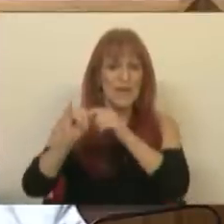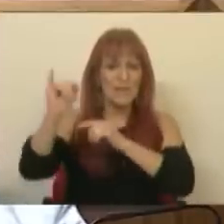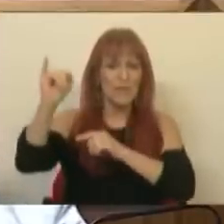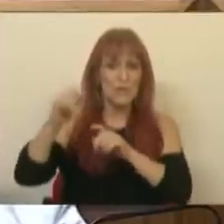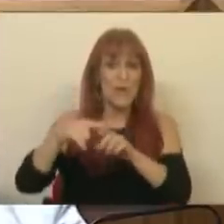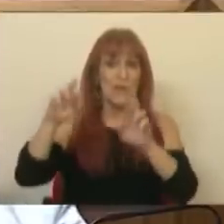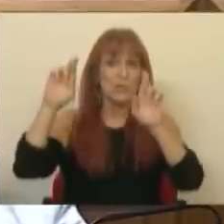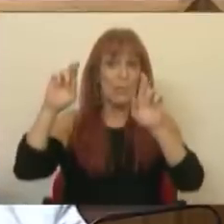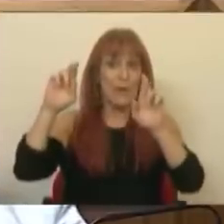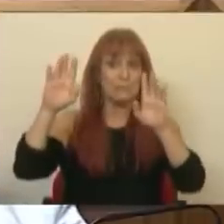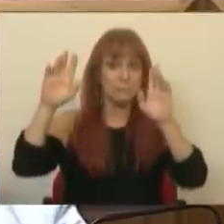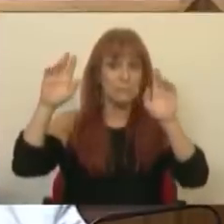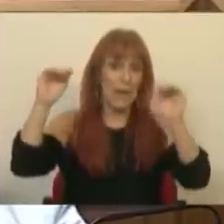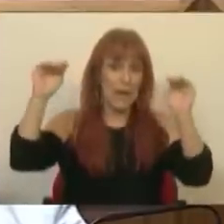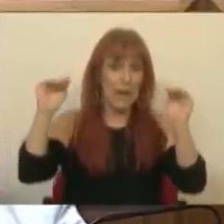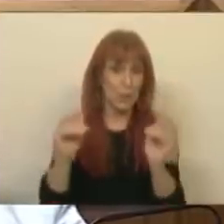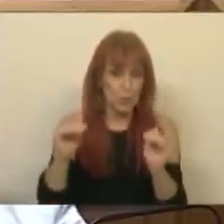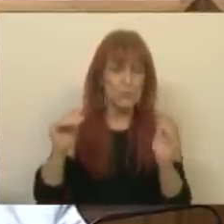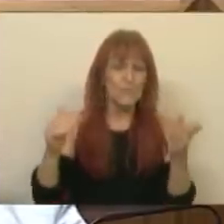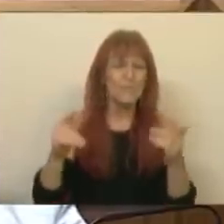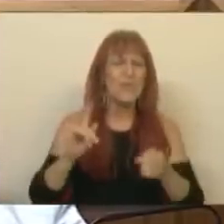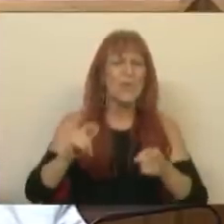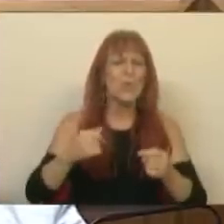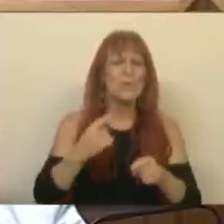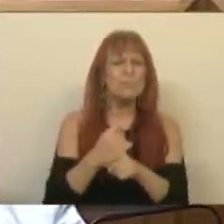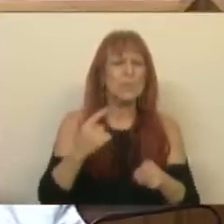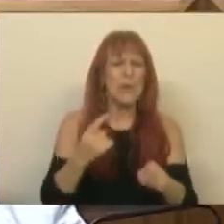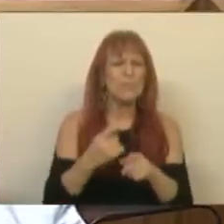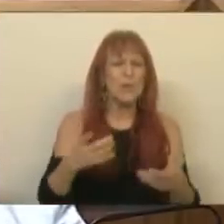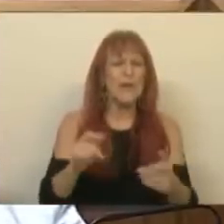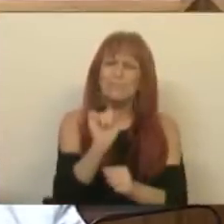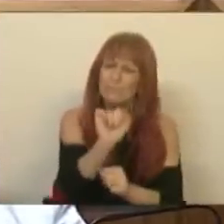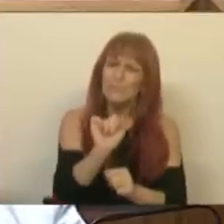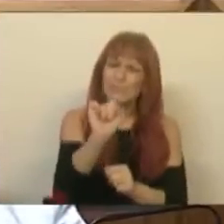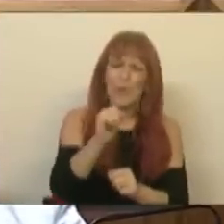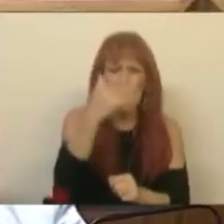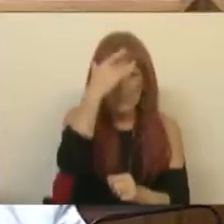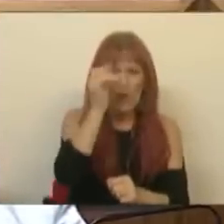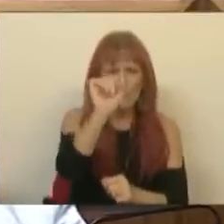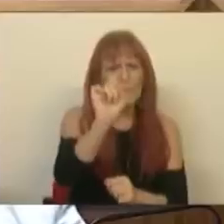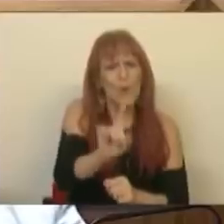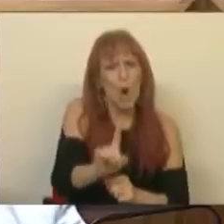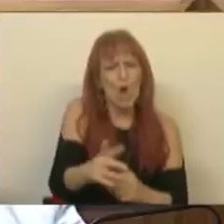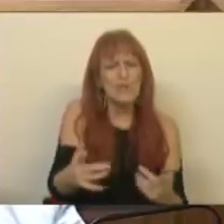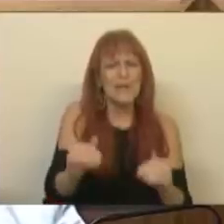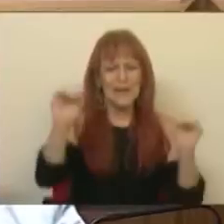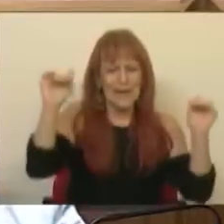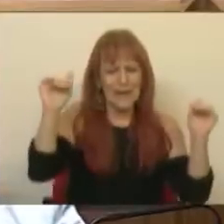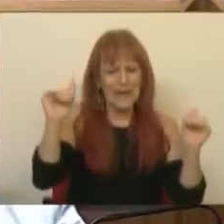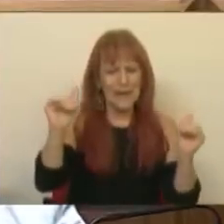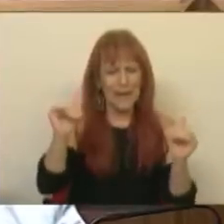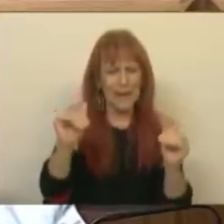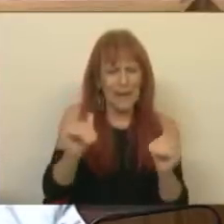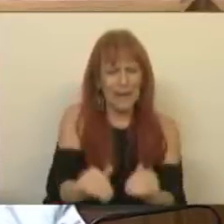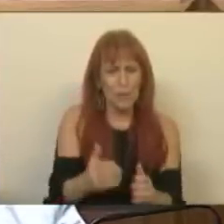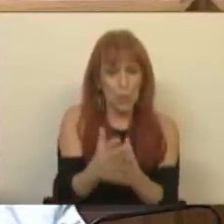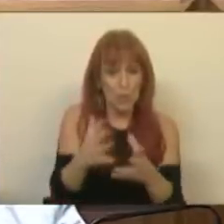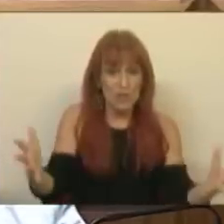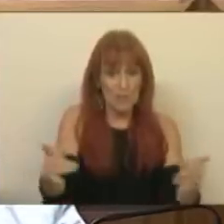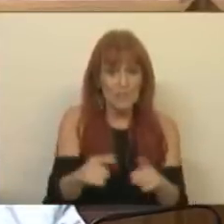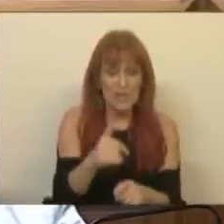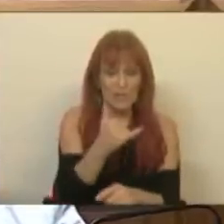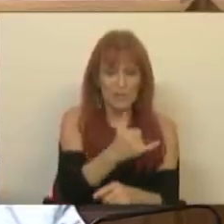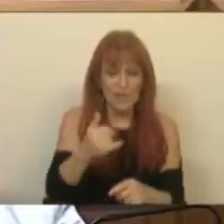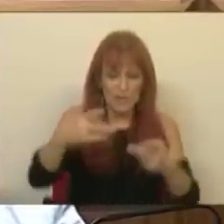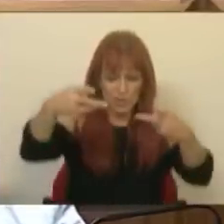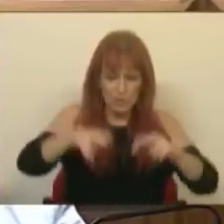espera-se que reduza o que é que justifica na sua opinião esta queda a bruta do crescimento de